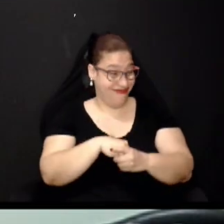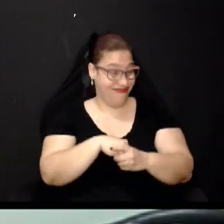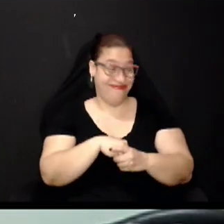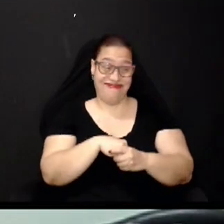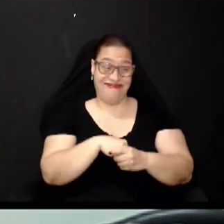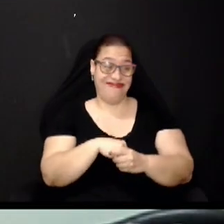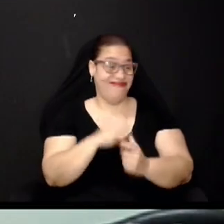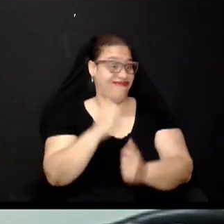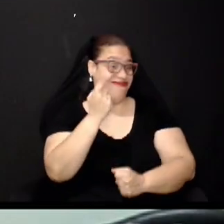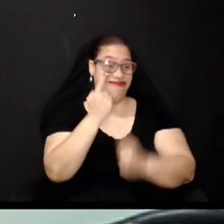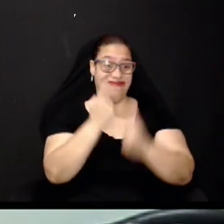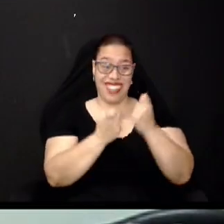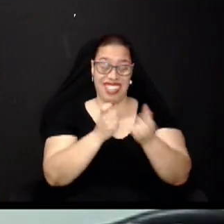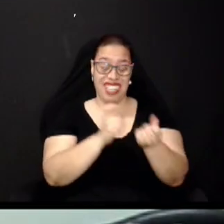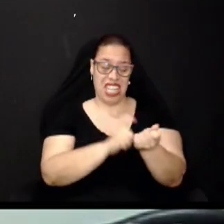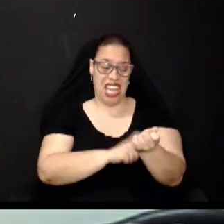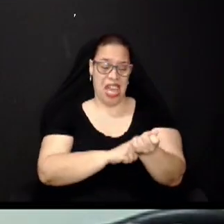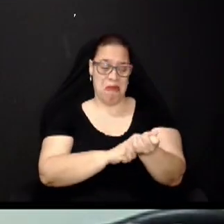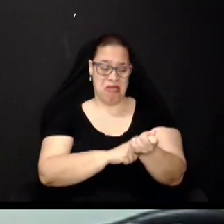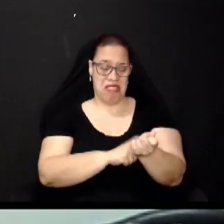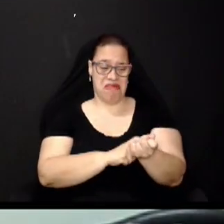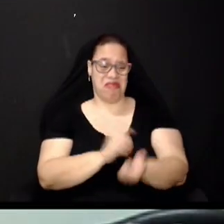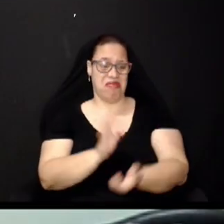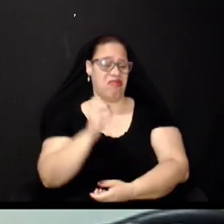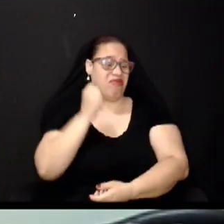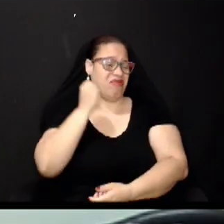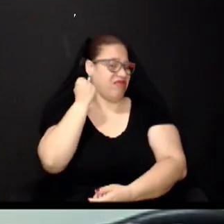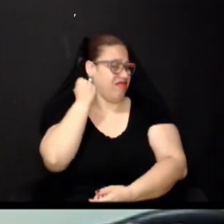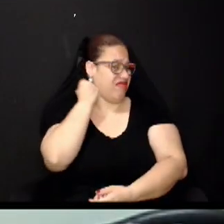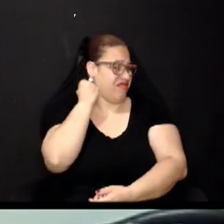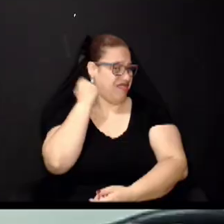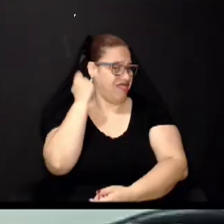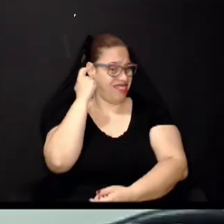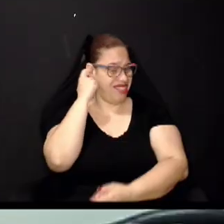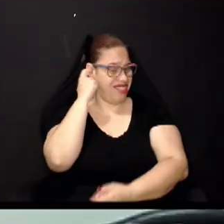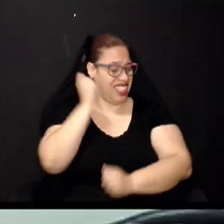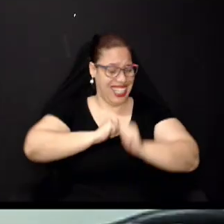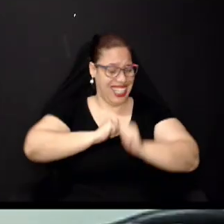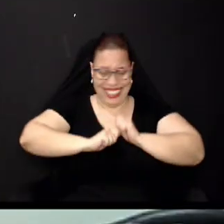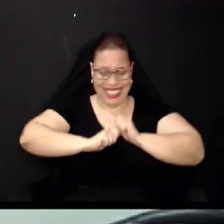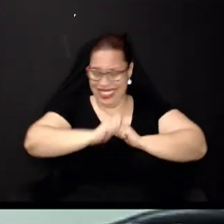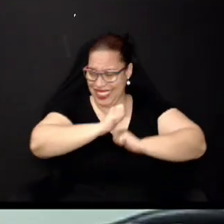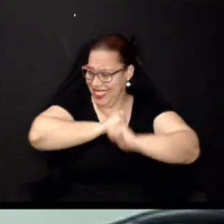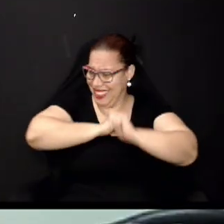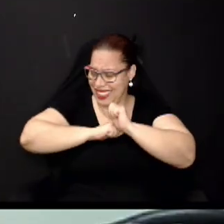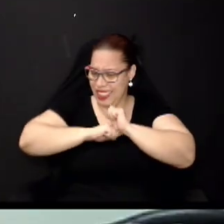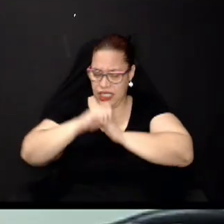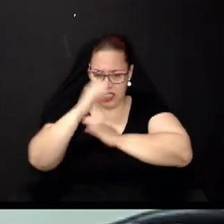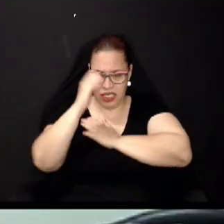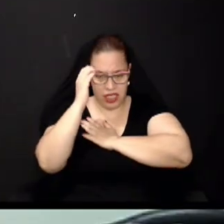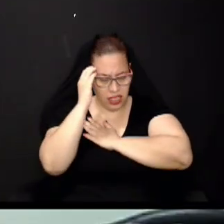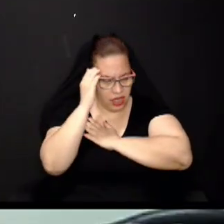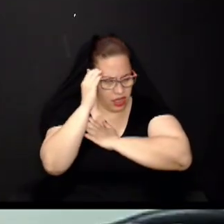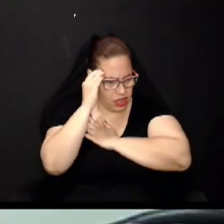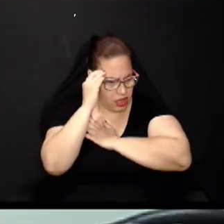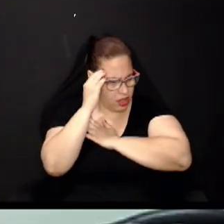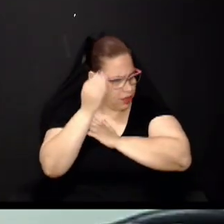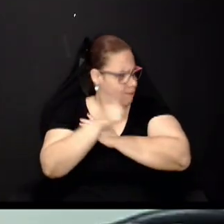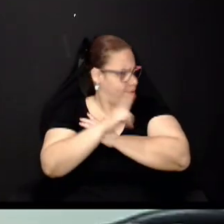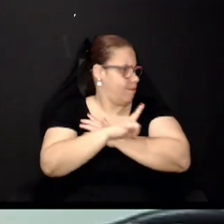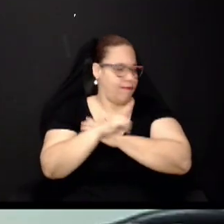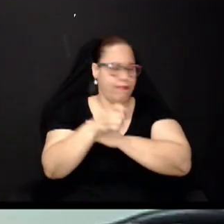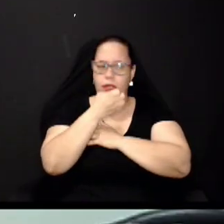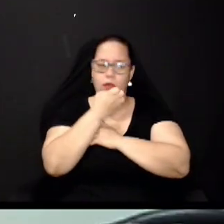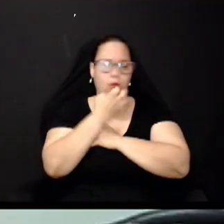dentro daquela situação que está me deixando ansiosa, angustiada, não é para mim estar naquela situação. Então, não negligencie os